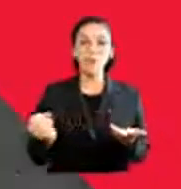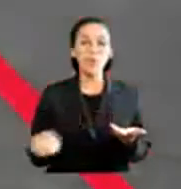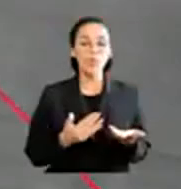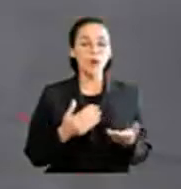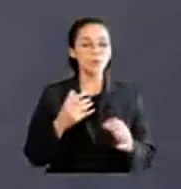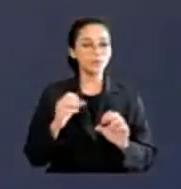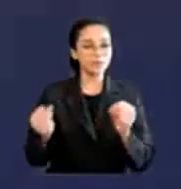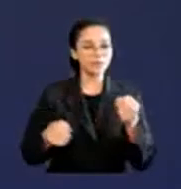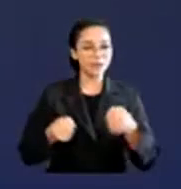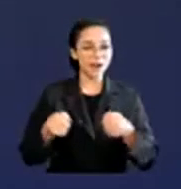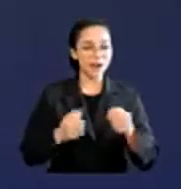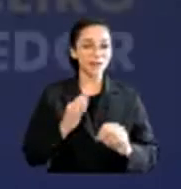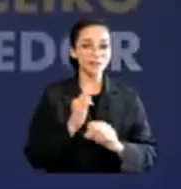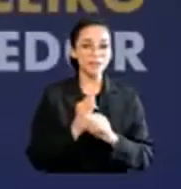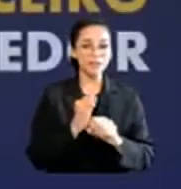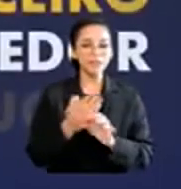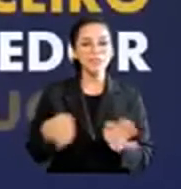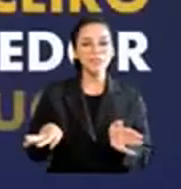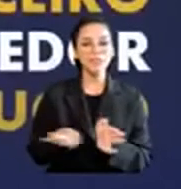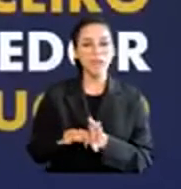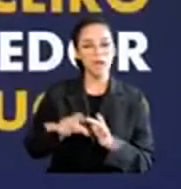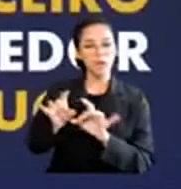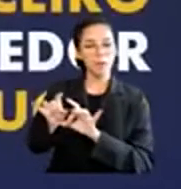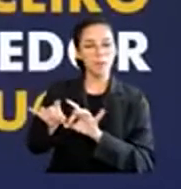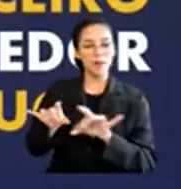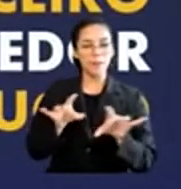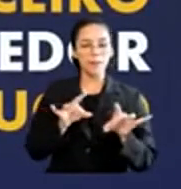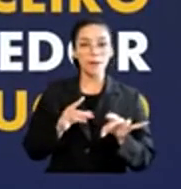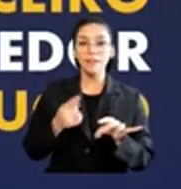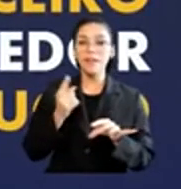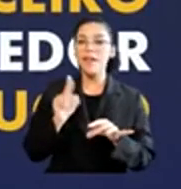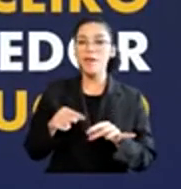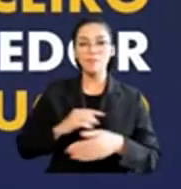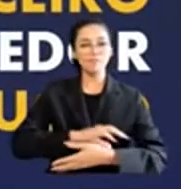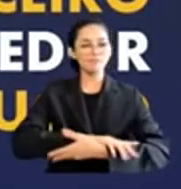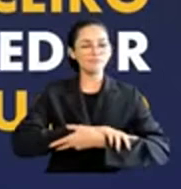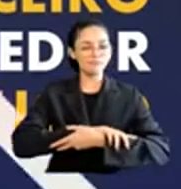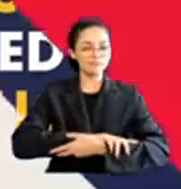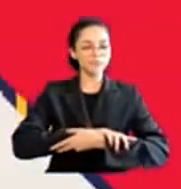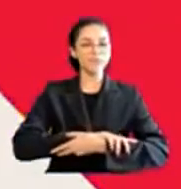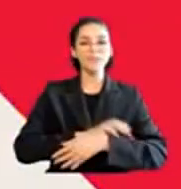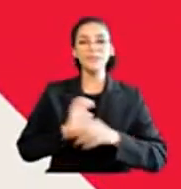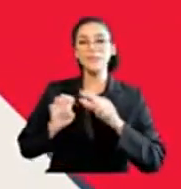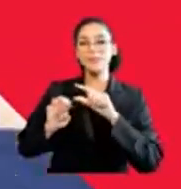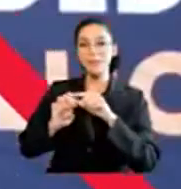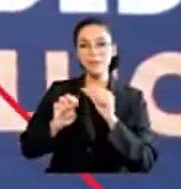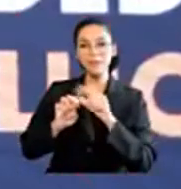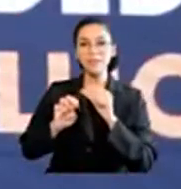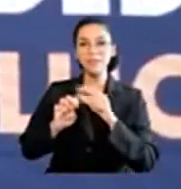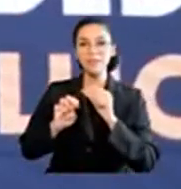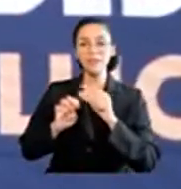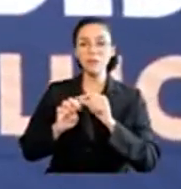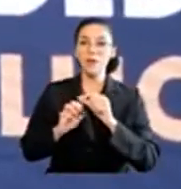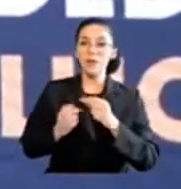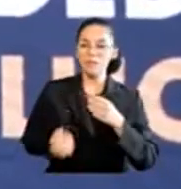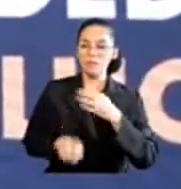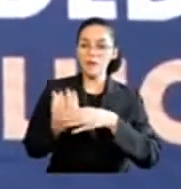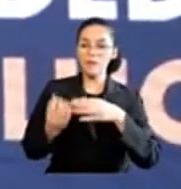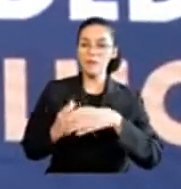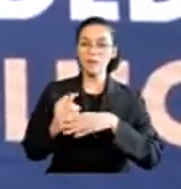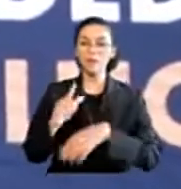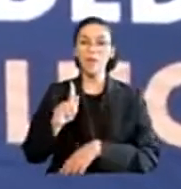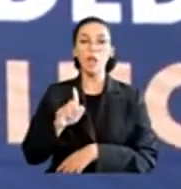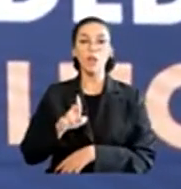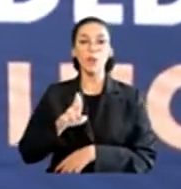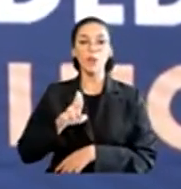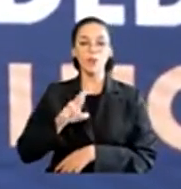um mercado para ser um grande parceiro do empreendedor na geração de lucro. Vamos conhecê-lo no